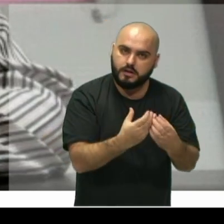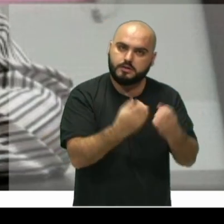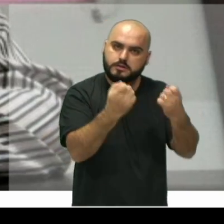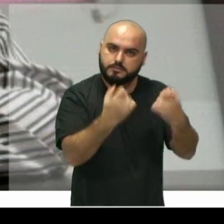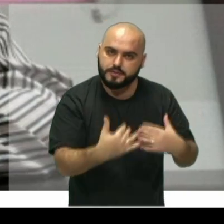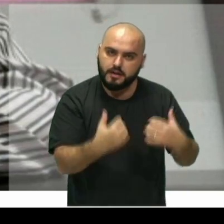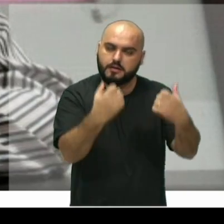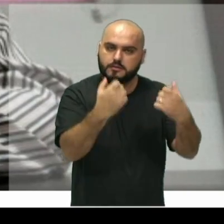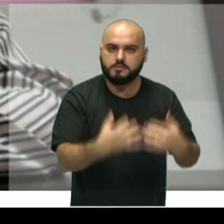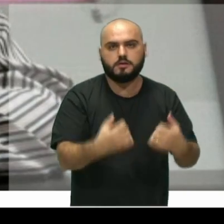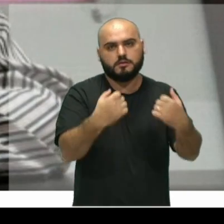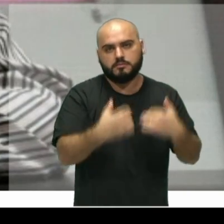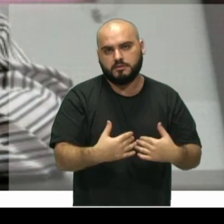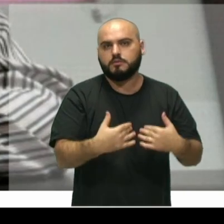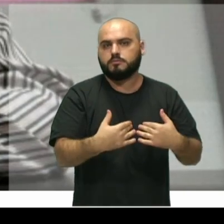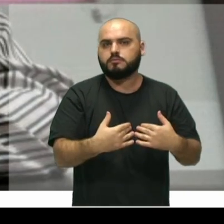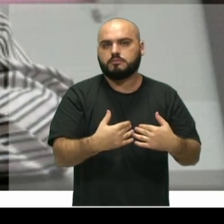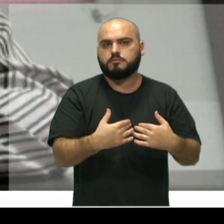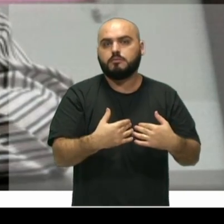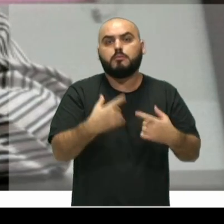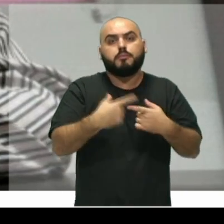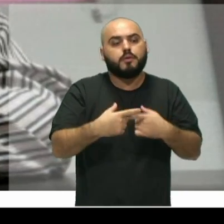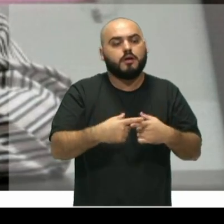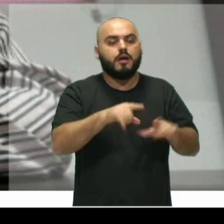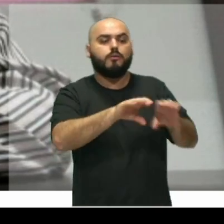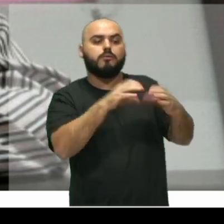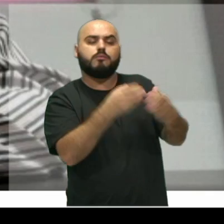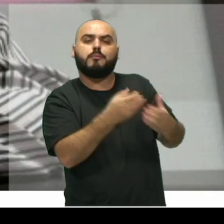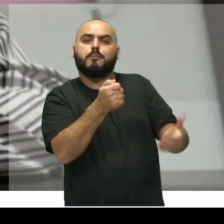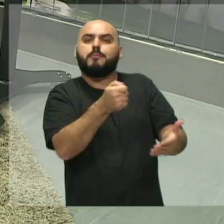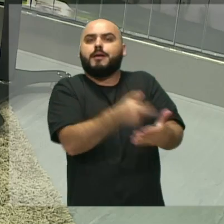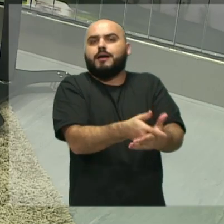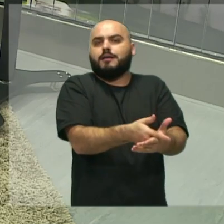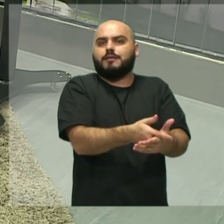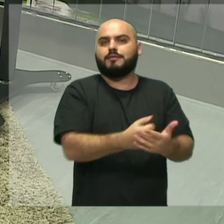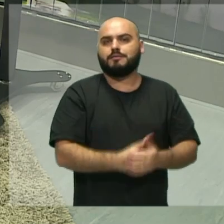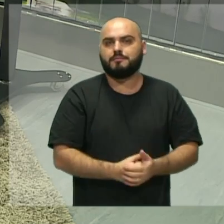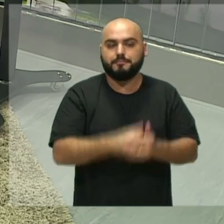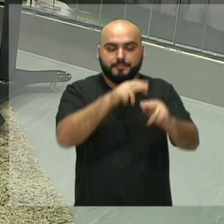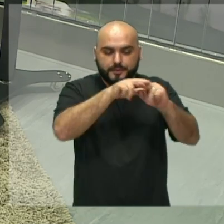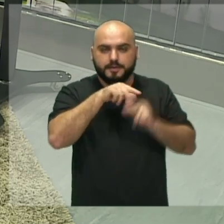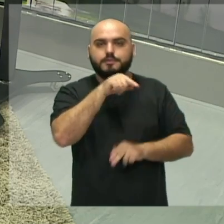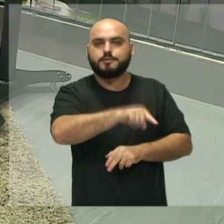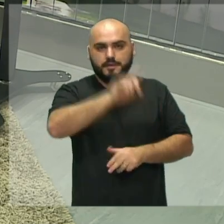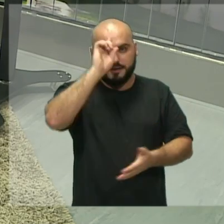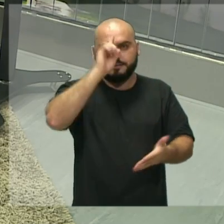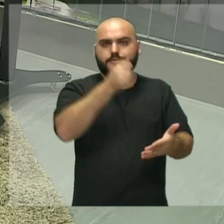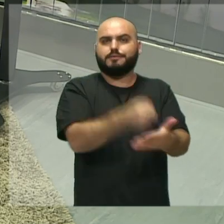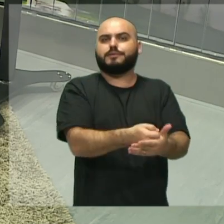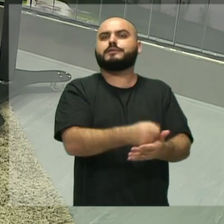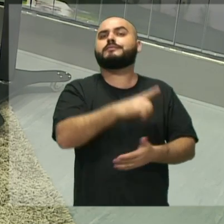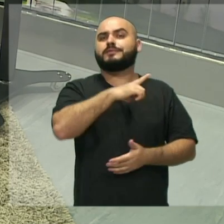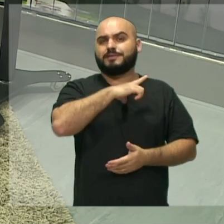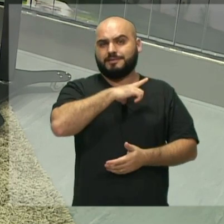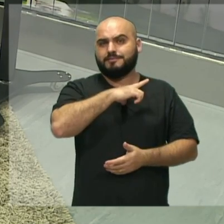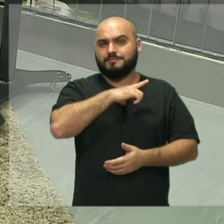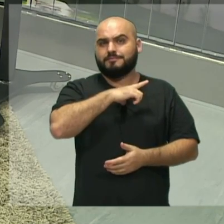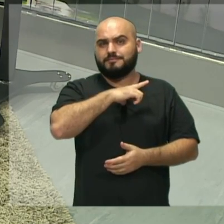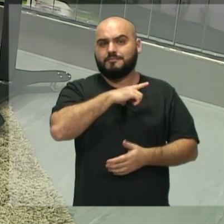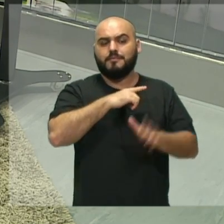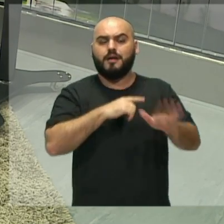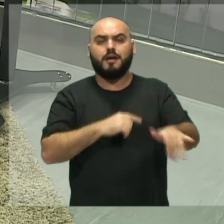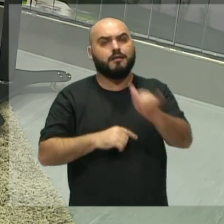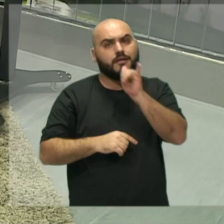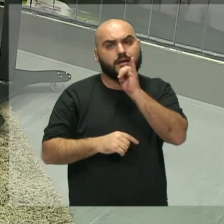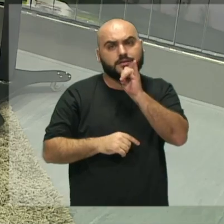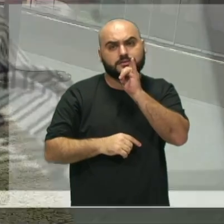estrutura pública, e eu penso que devem participar, sim, dessa tomada de decisão acima desse valor, e trazendo esse exemplo muito pontual, e tantos